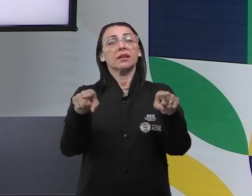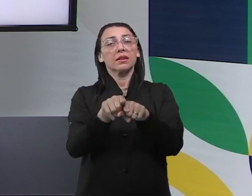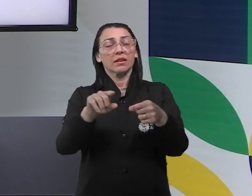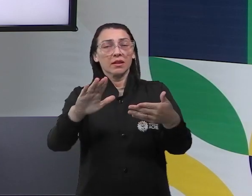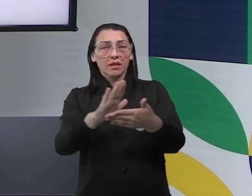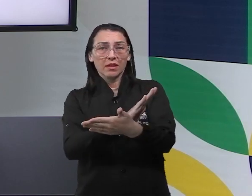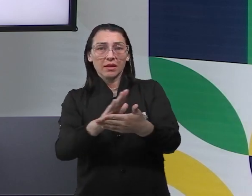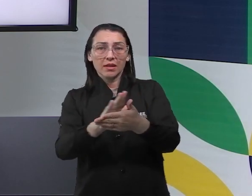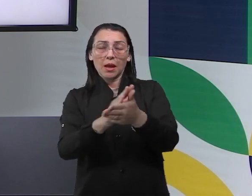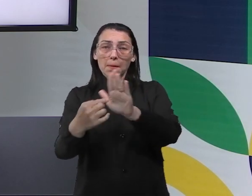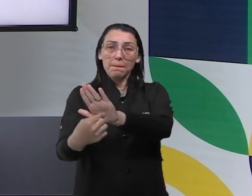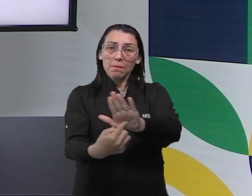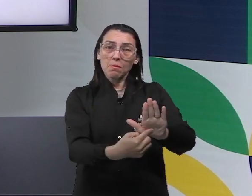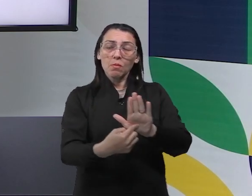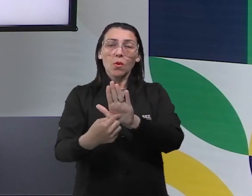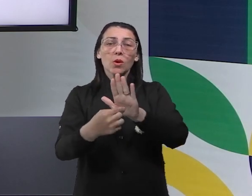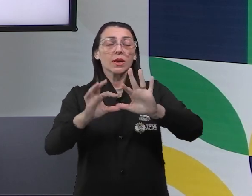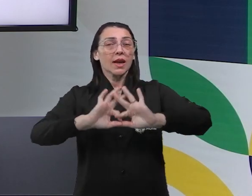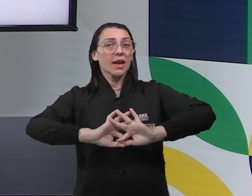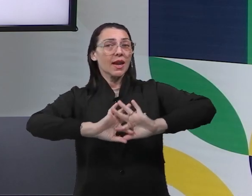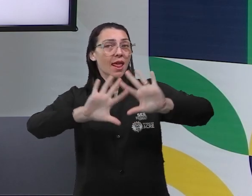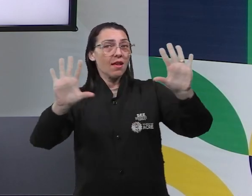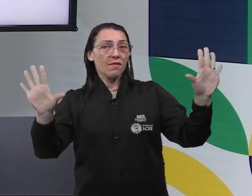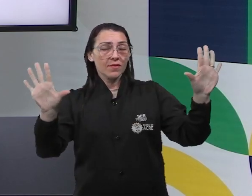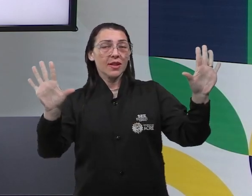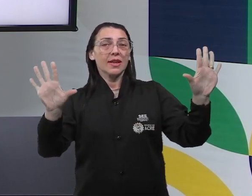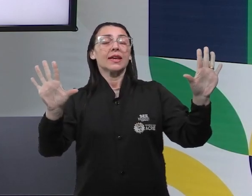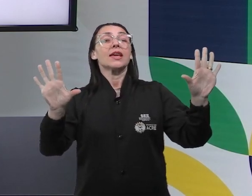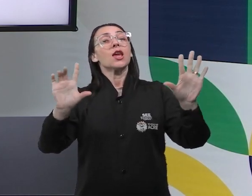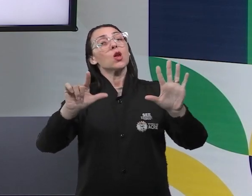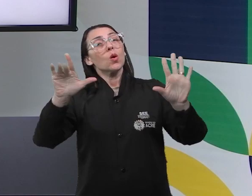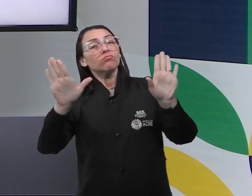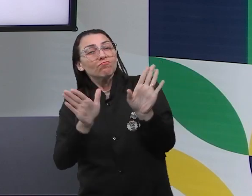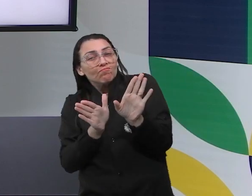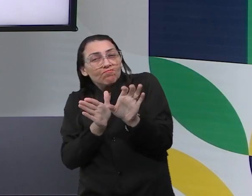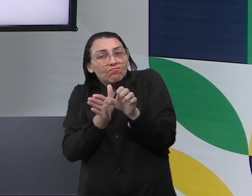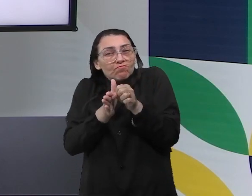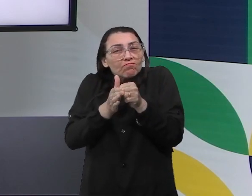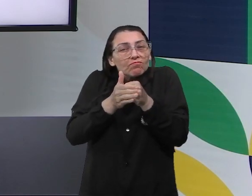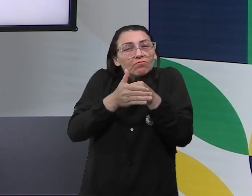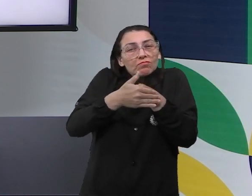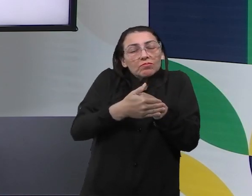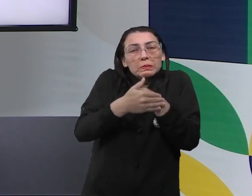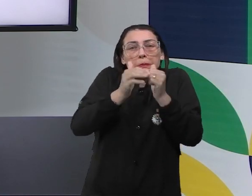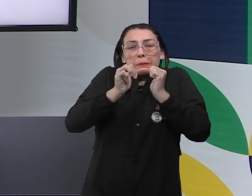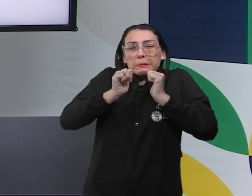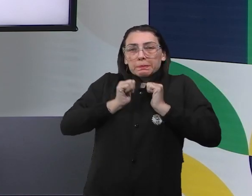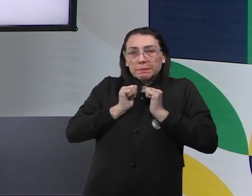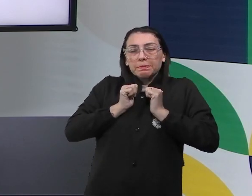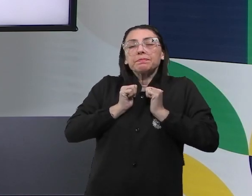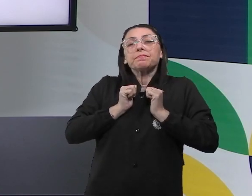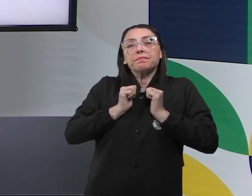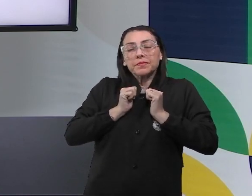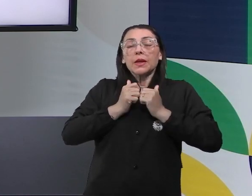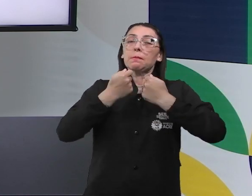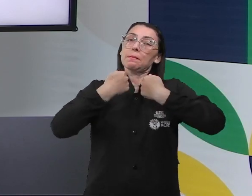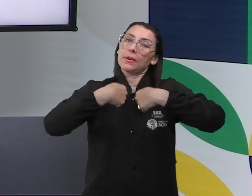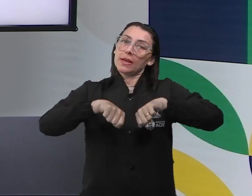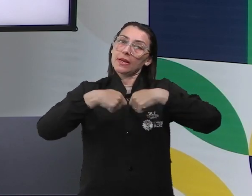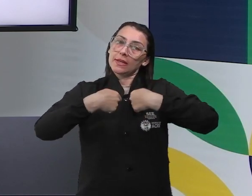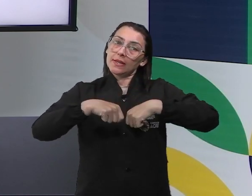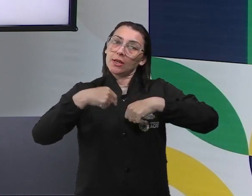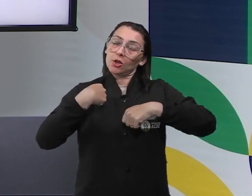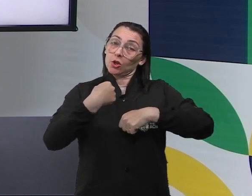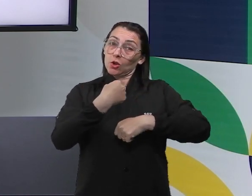aparecem escancaradas, a portas abertas, e outras mais veladas, mais sutis, e que necessitam de a